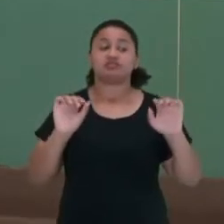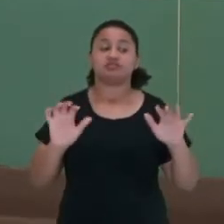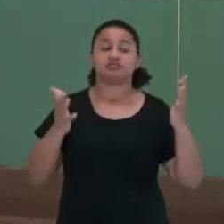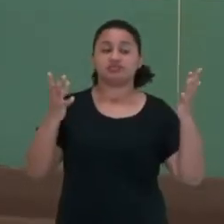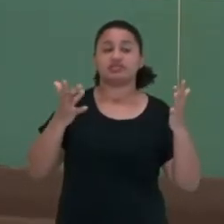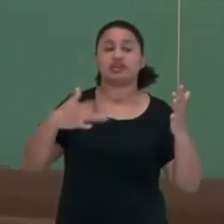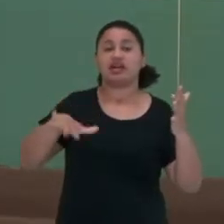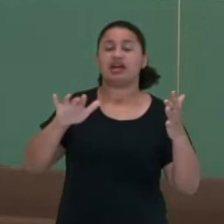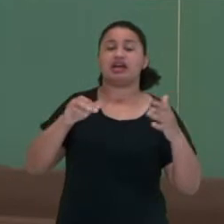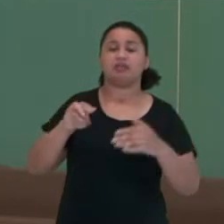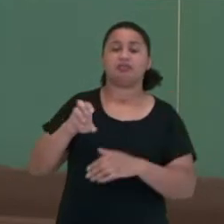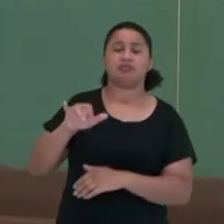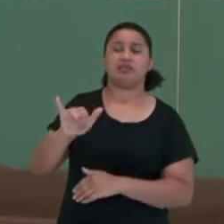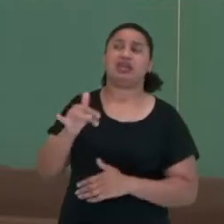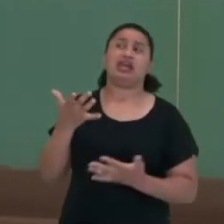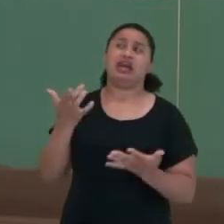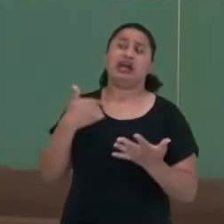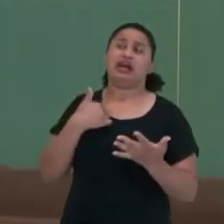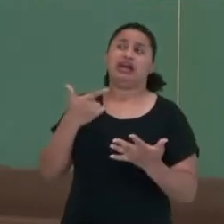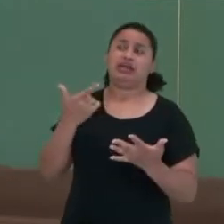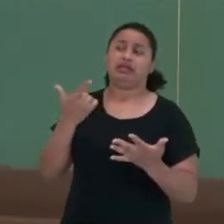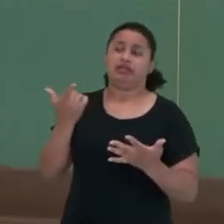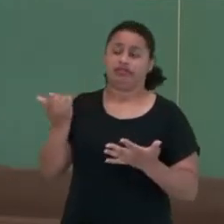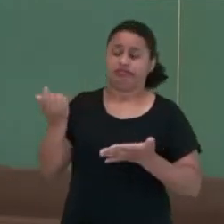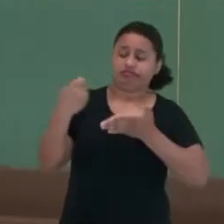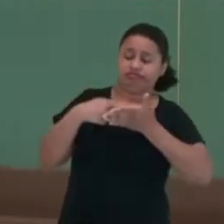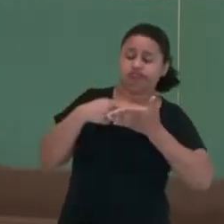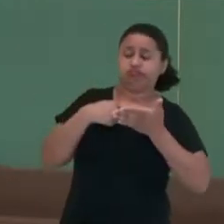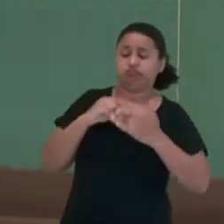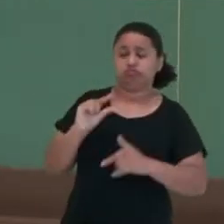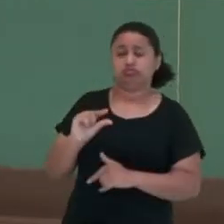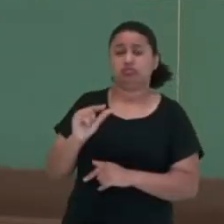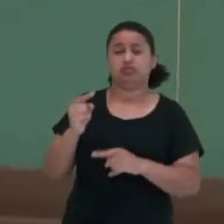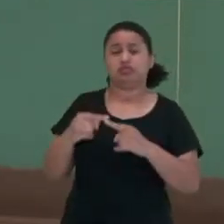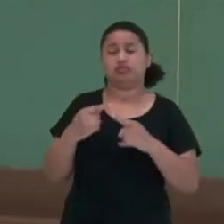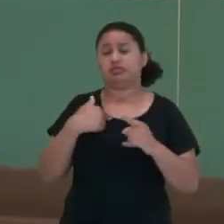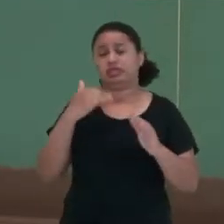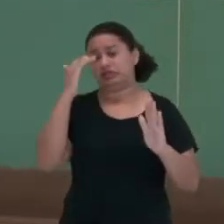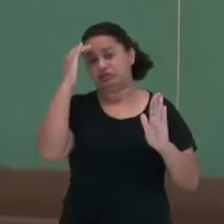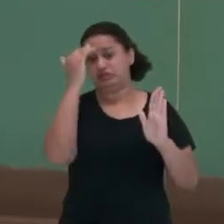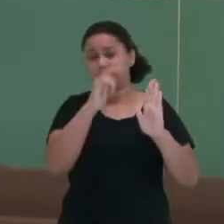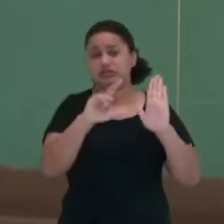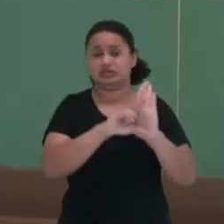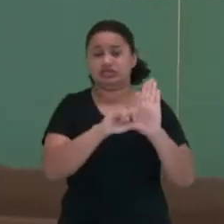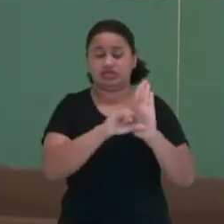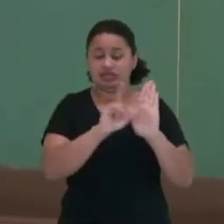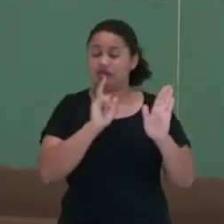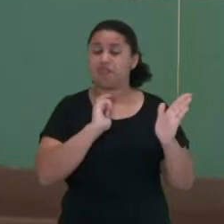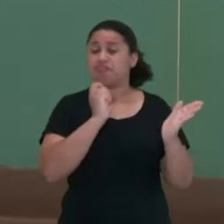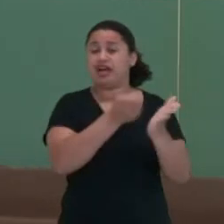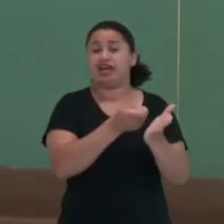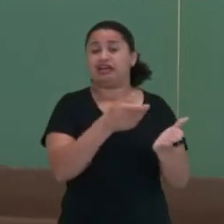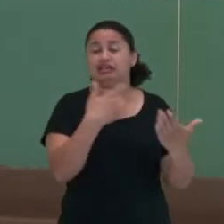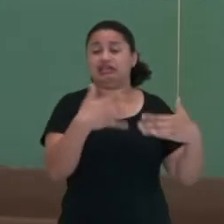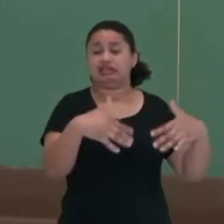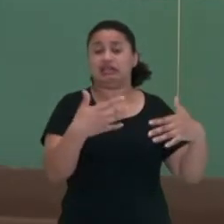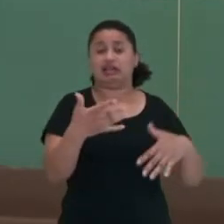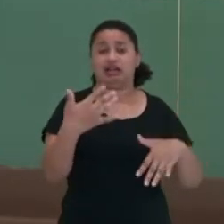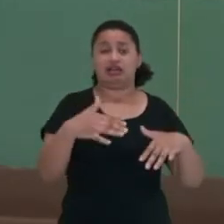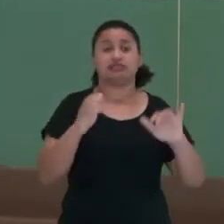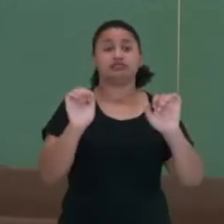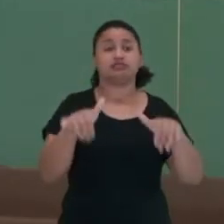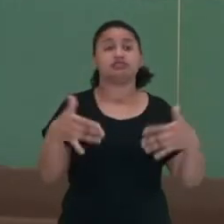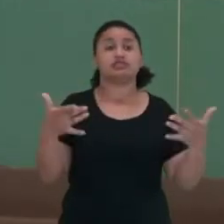no meio, diz, mas o valor que eu vou faturar é muito pequenininho, para eu formalizar eu vou tirar um valor muito grande. Então, o que a gente vai